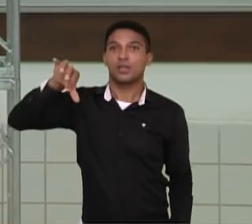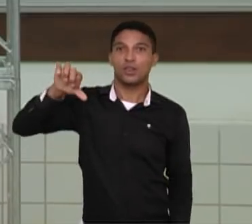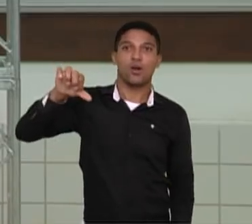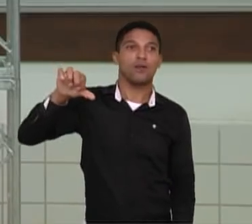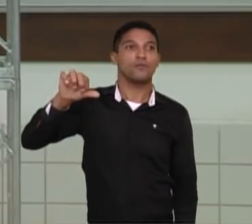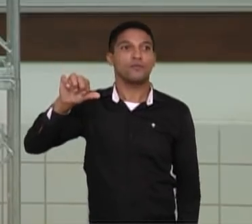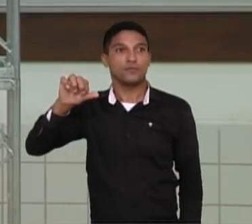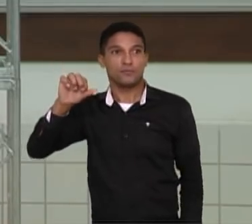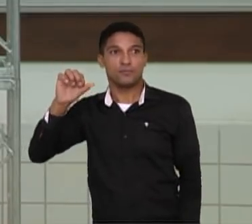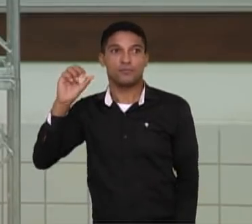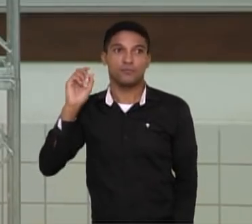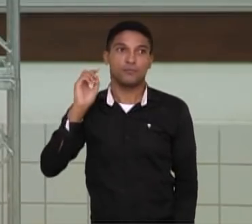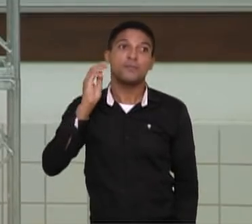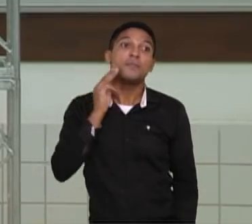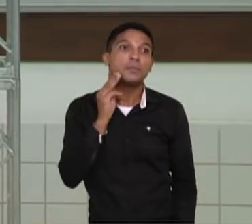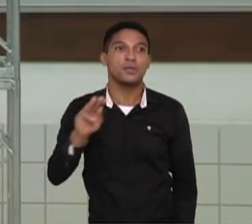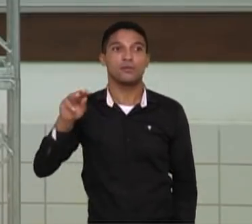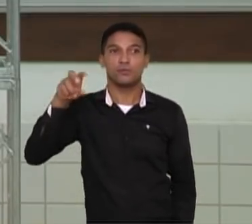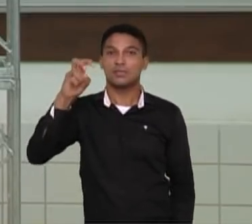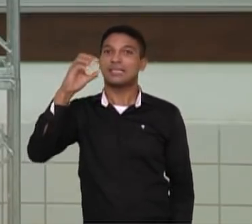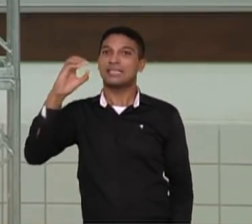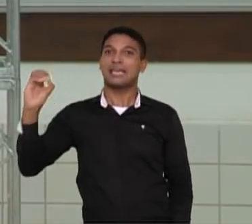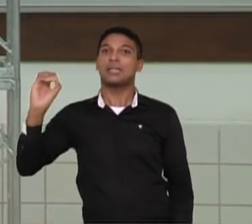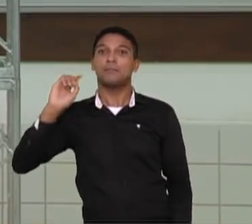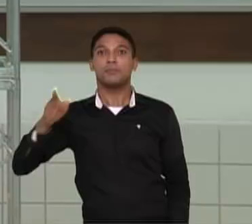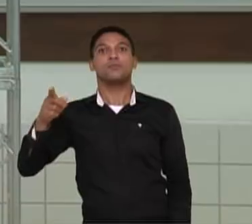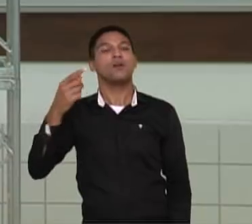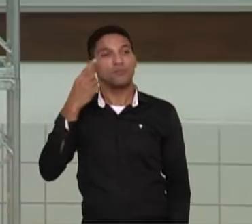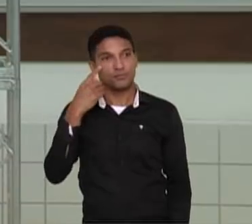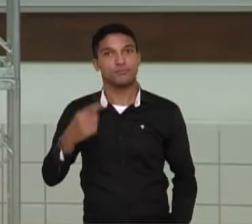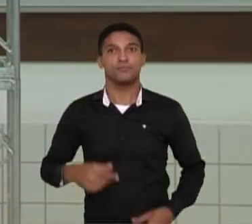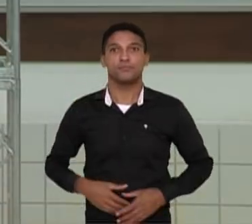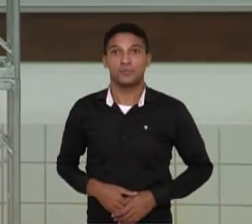a 95 quilômetros no tamanho real. Correto?